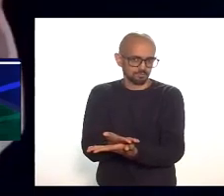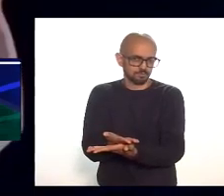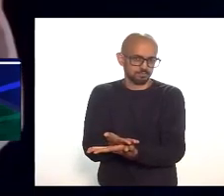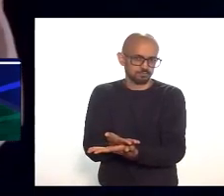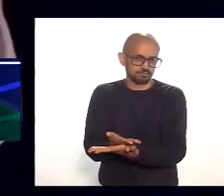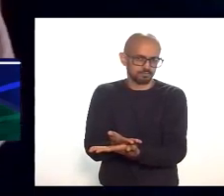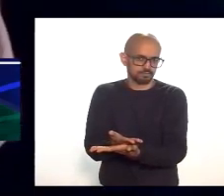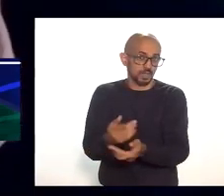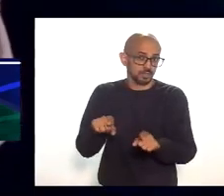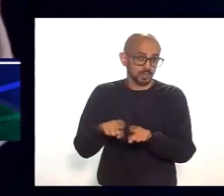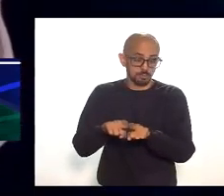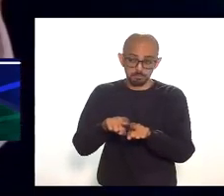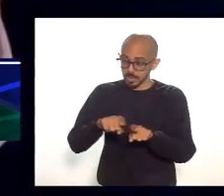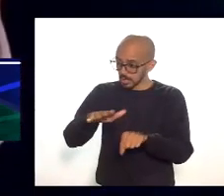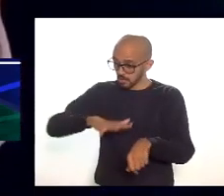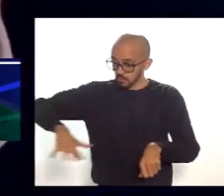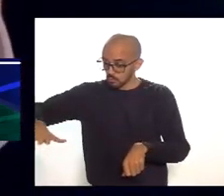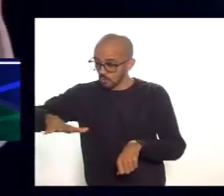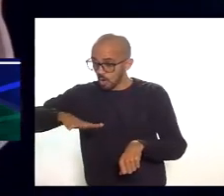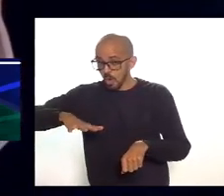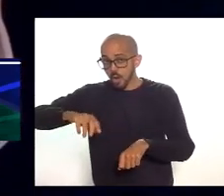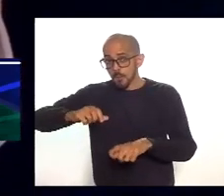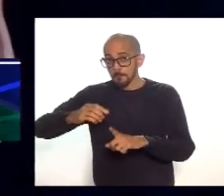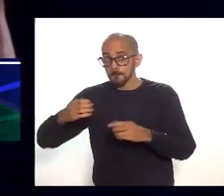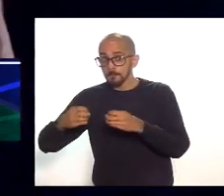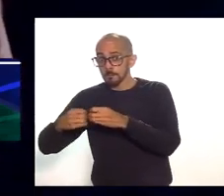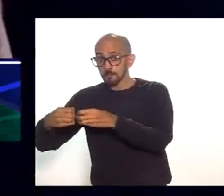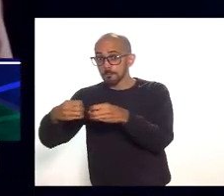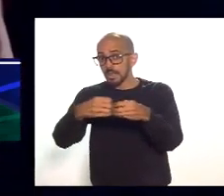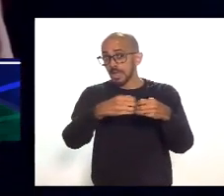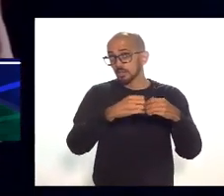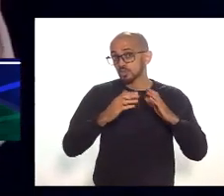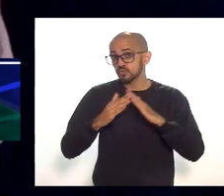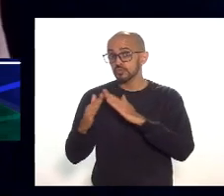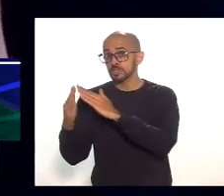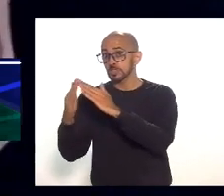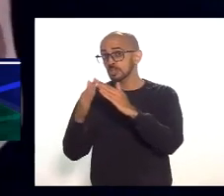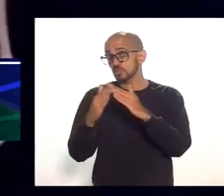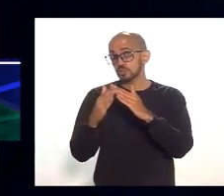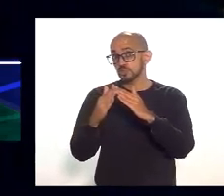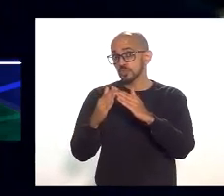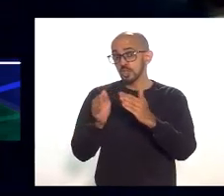entorno, fazendo com que a escola seja realmente um foco